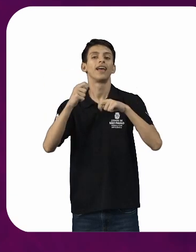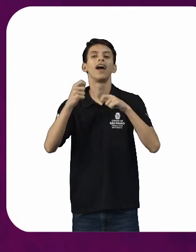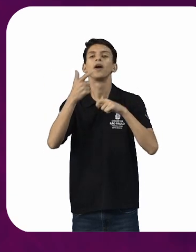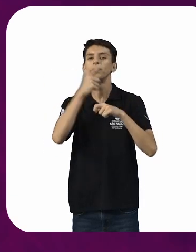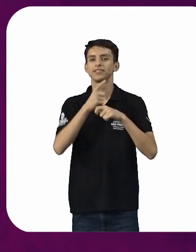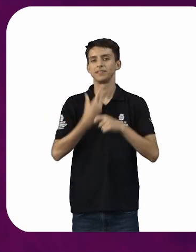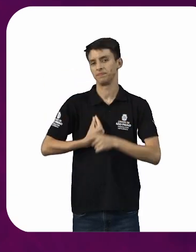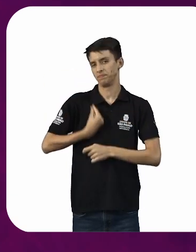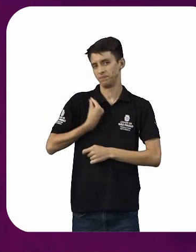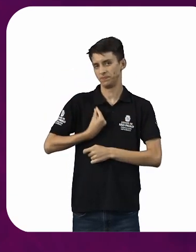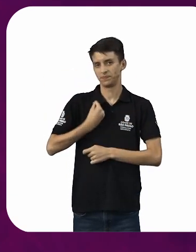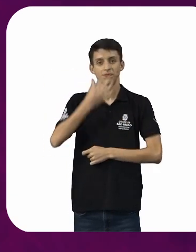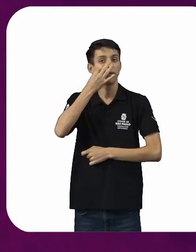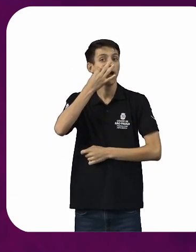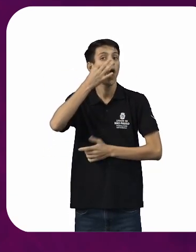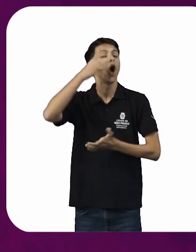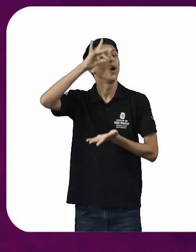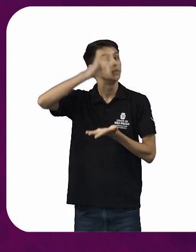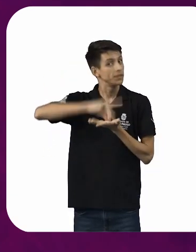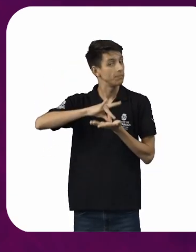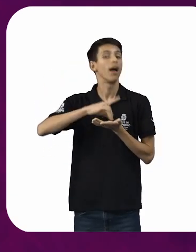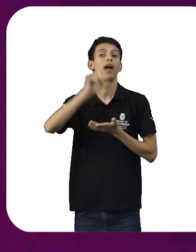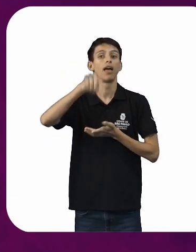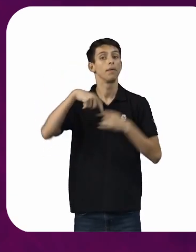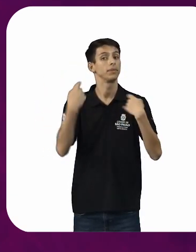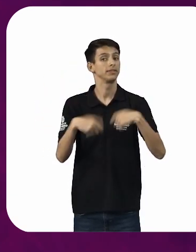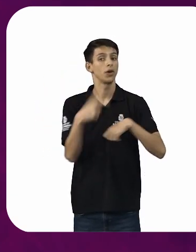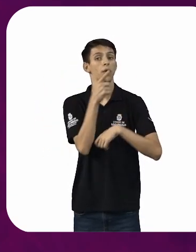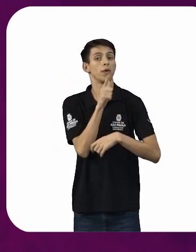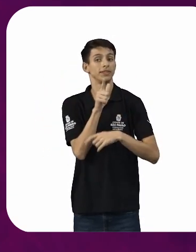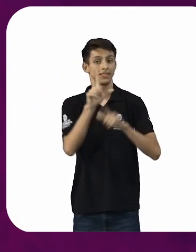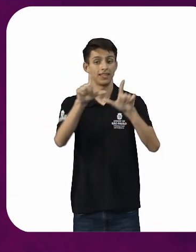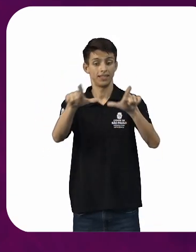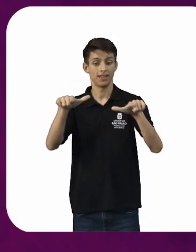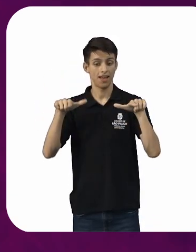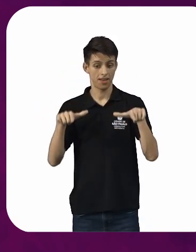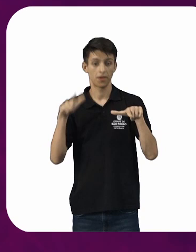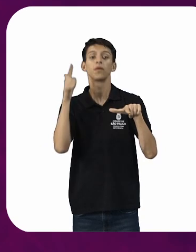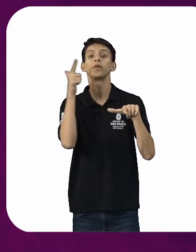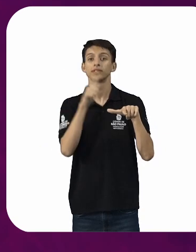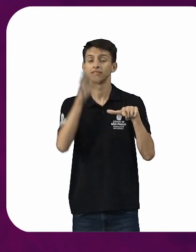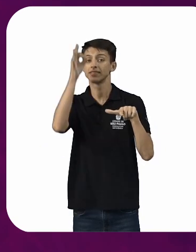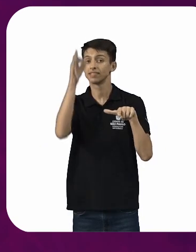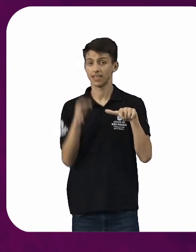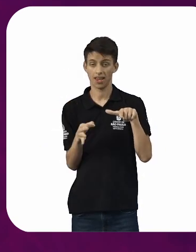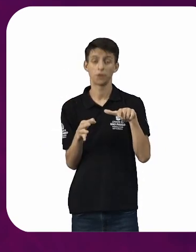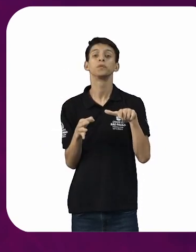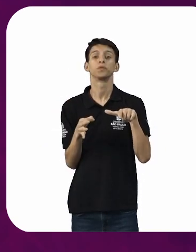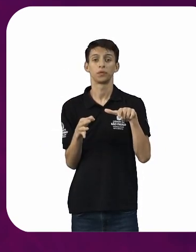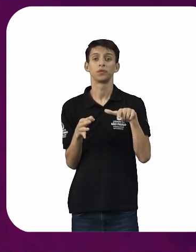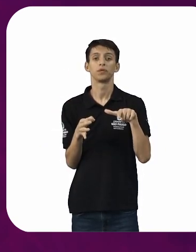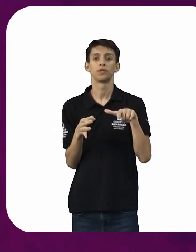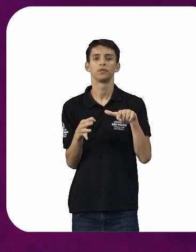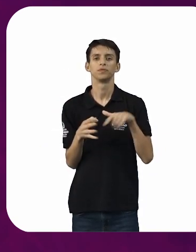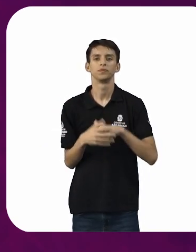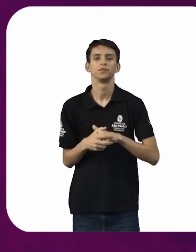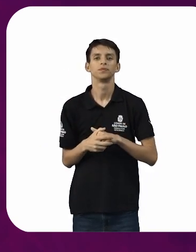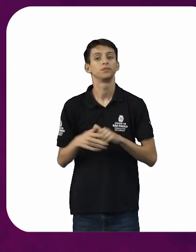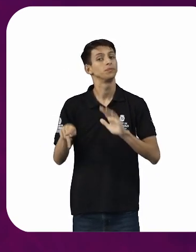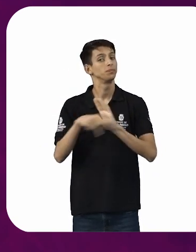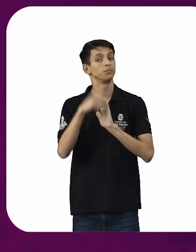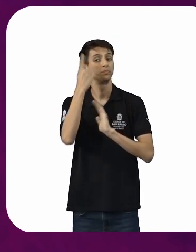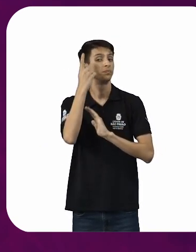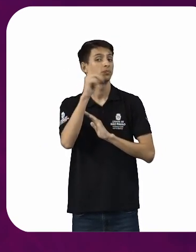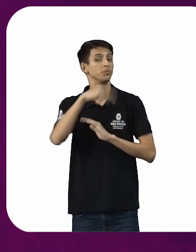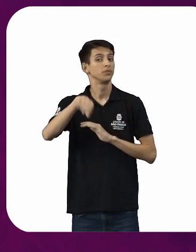janela. A confirmação de presença é necessária para que sejam computadas corretamente para fim de adicional de qualificação para